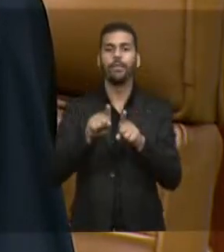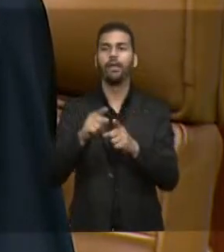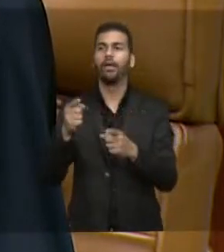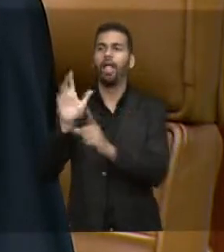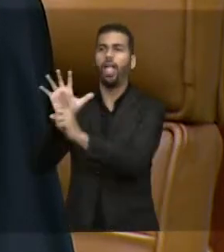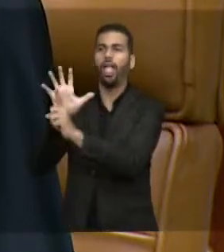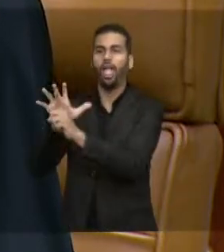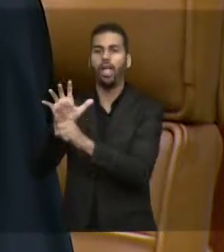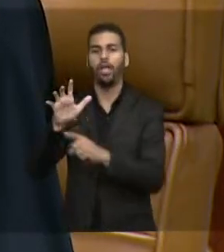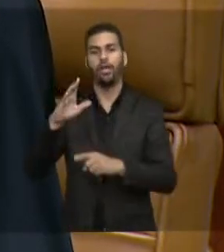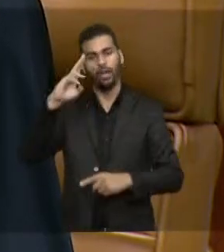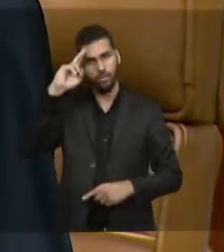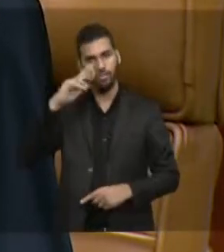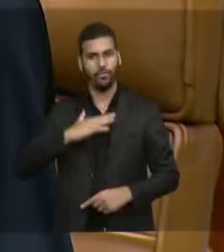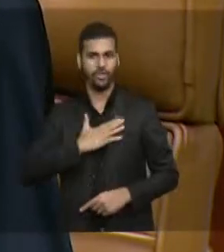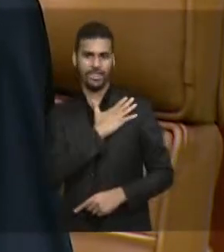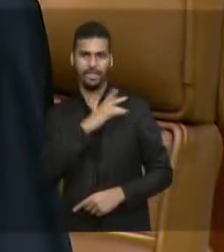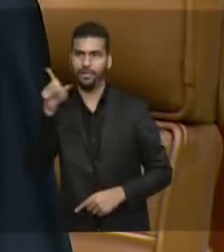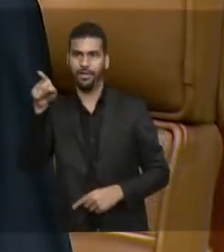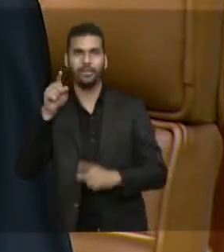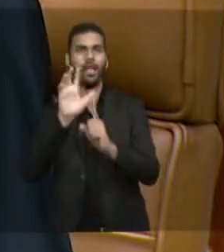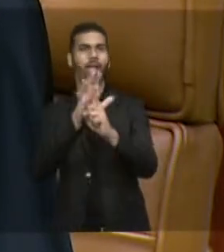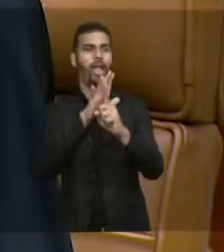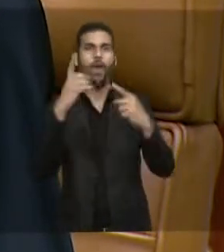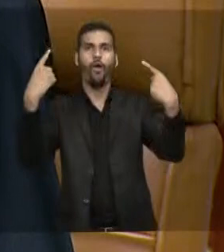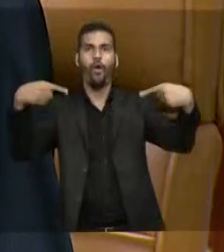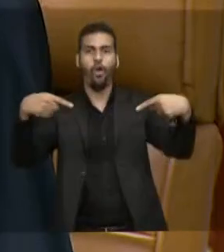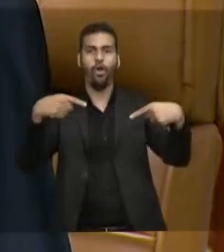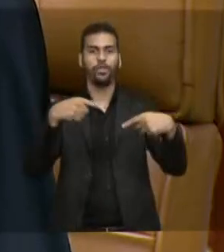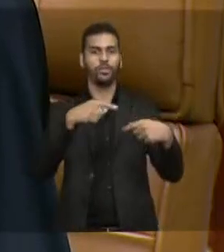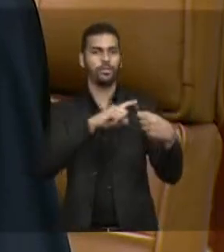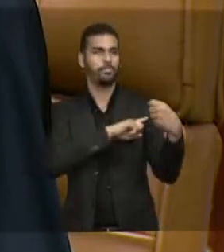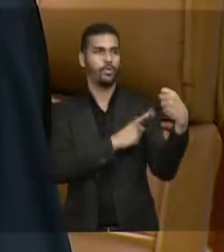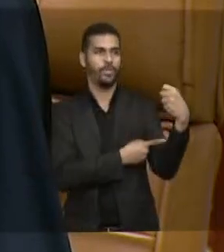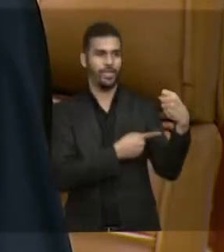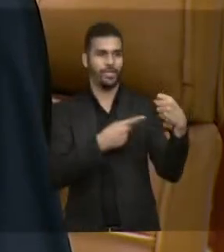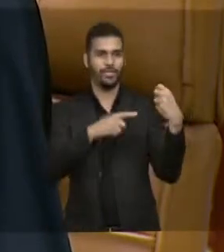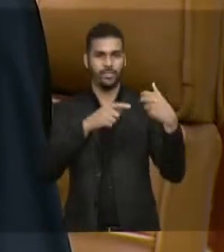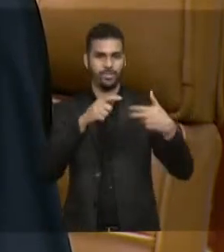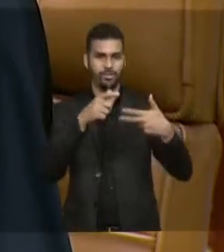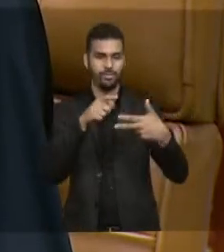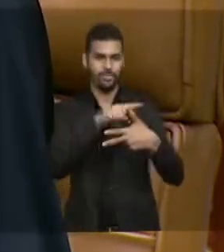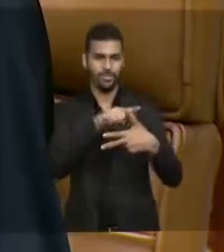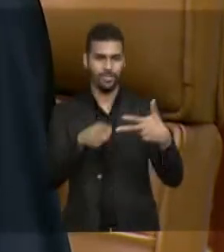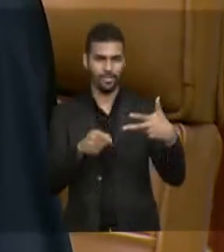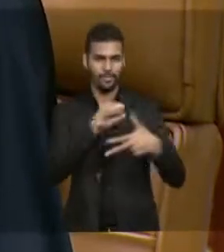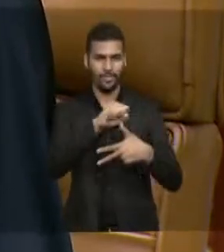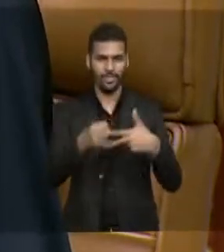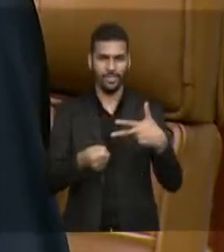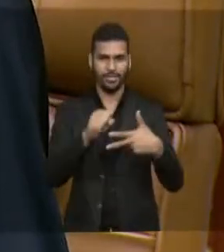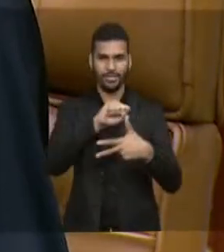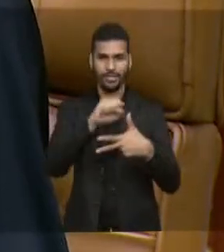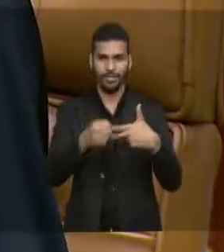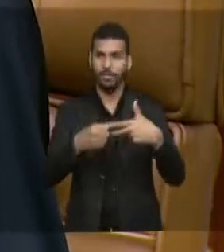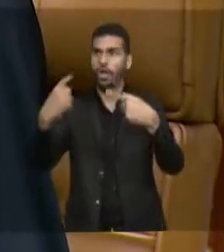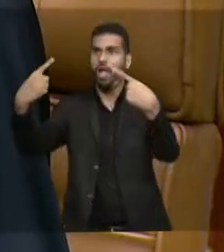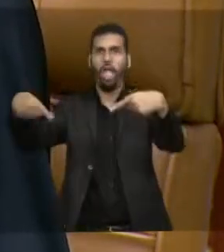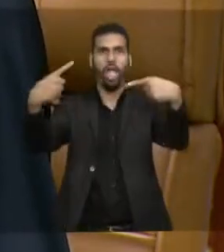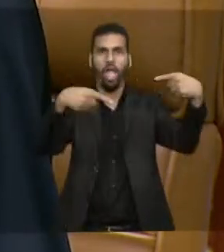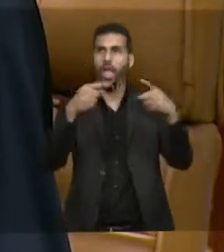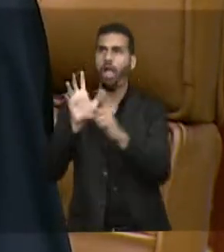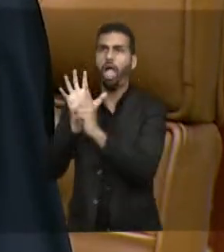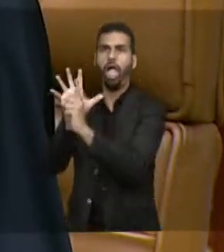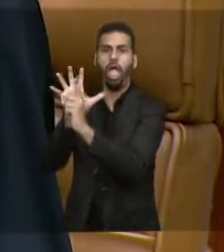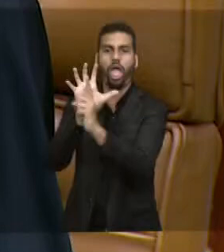ou delas contra os poderes constitucionais As instituições civis ou a sociedade e Associação